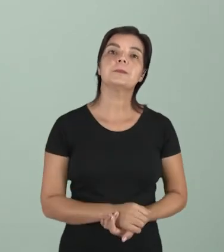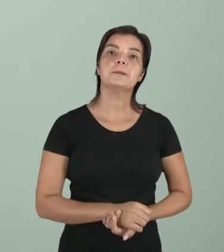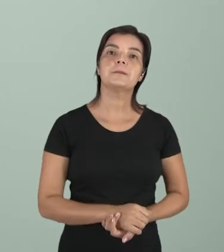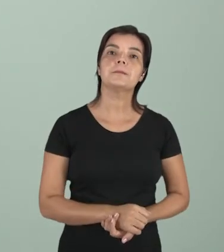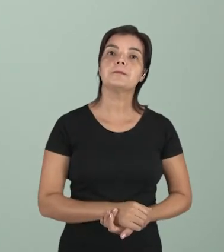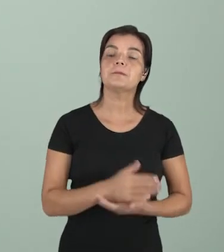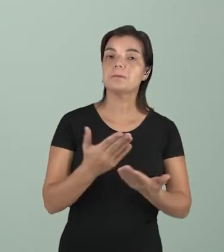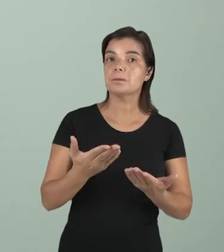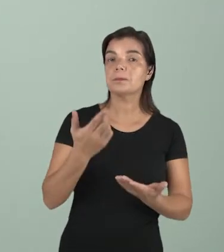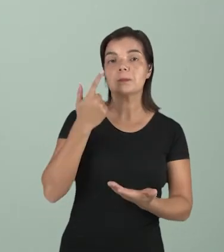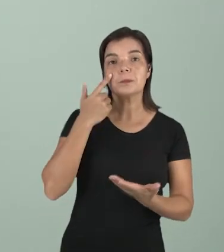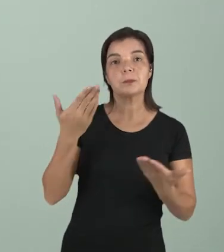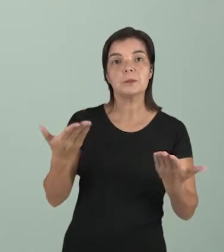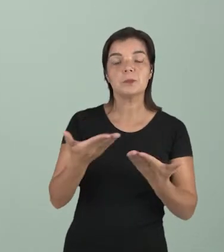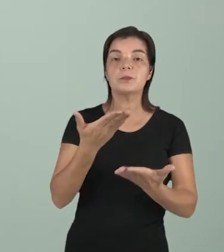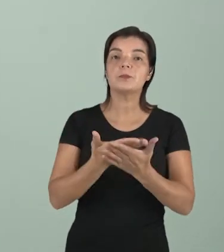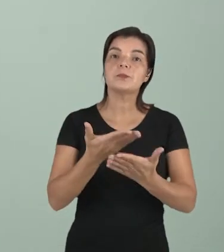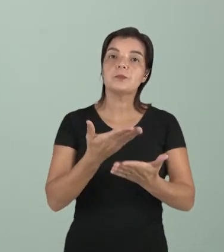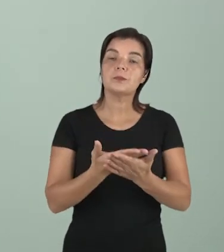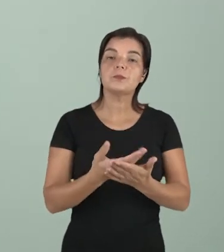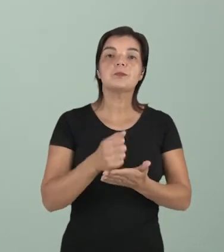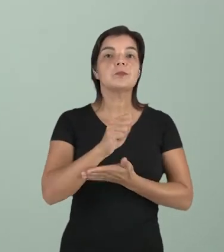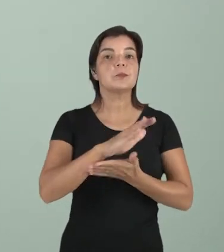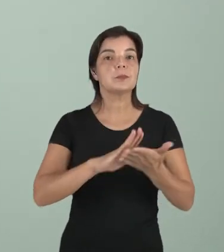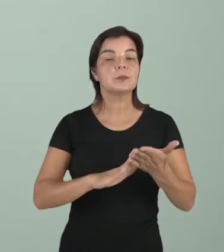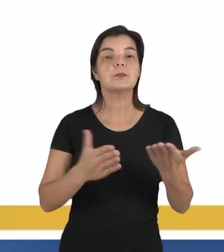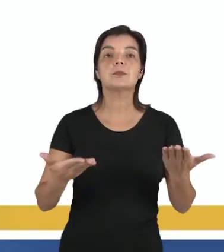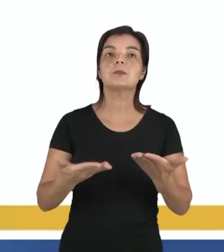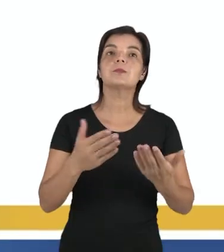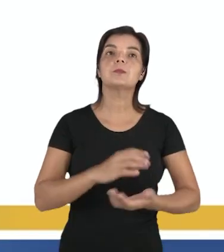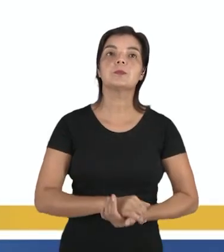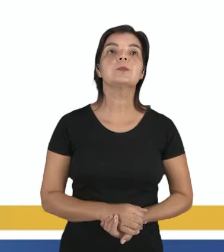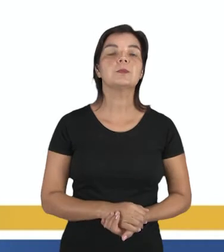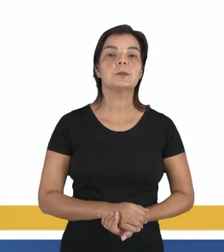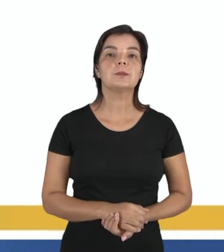Então, diante do que nós vimos na sala de hoje, vamos para o nosso exercitando.